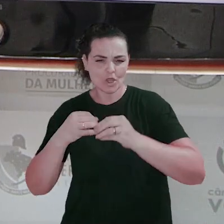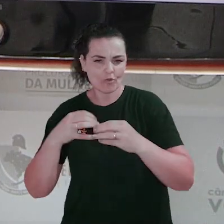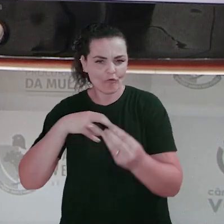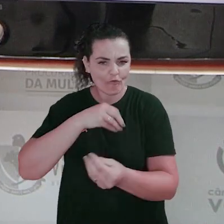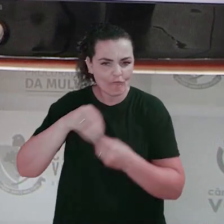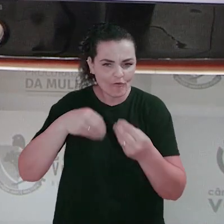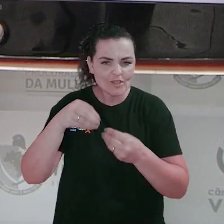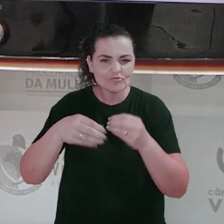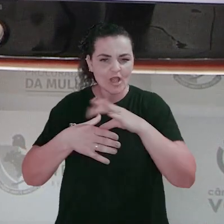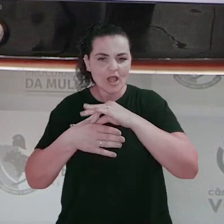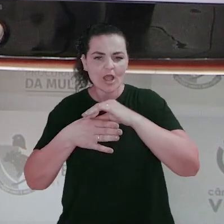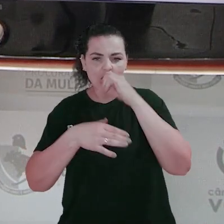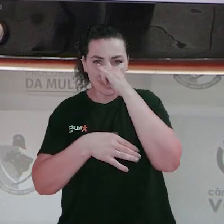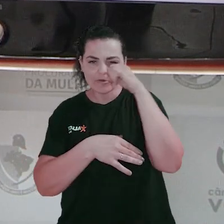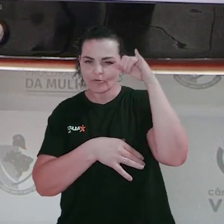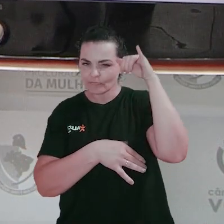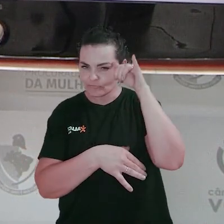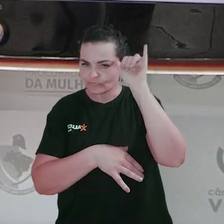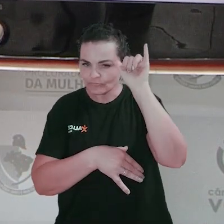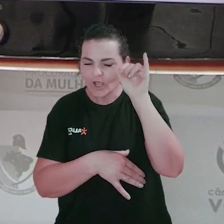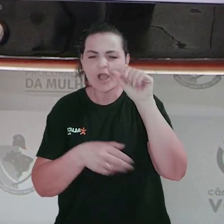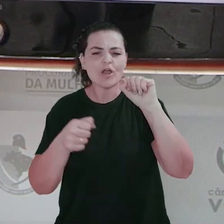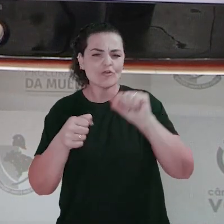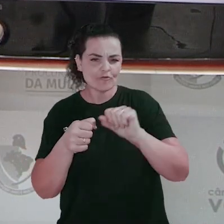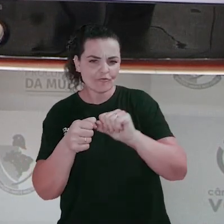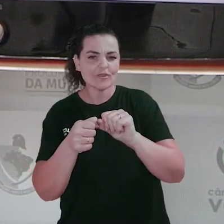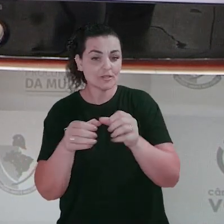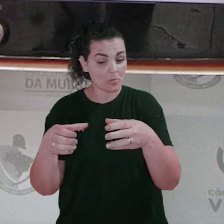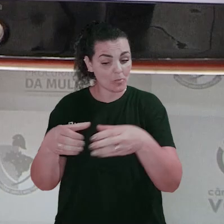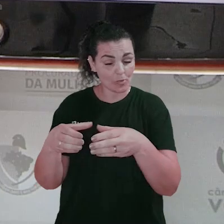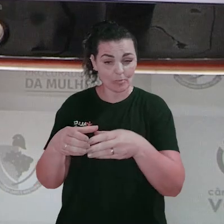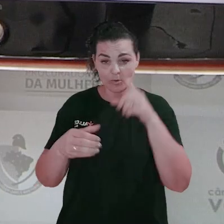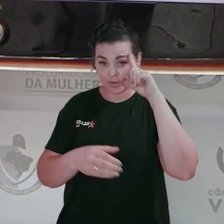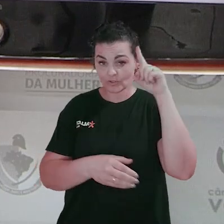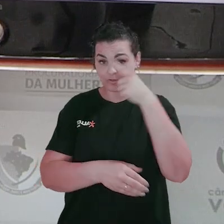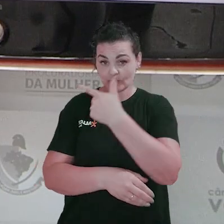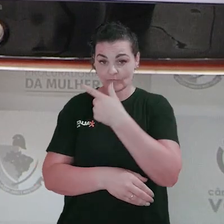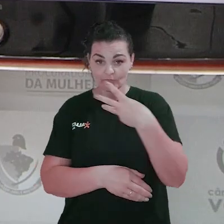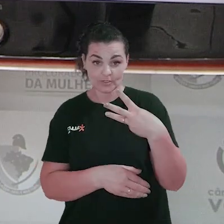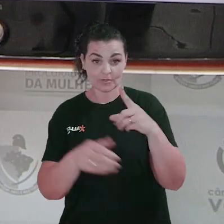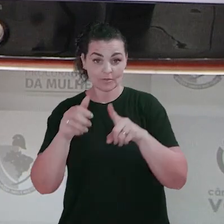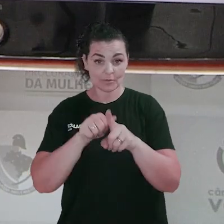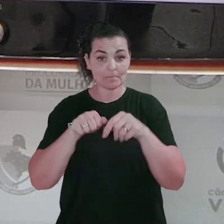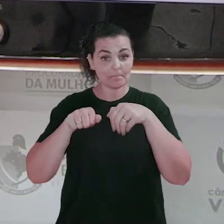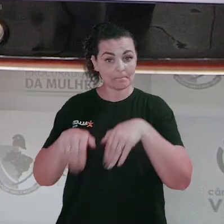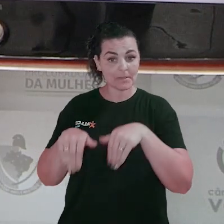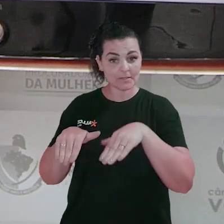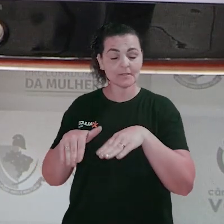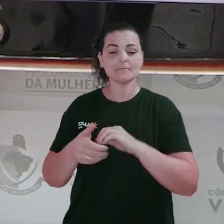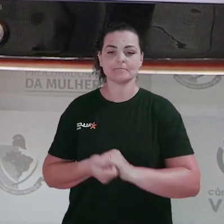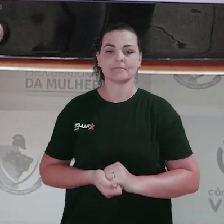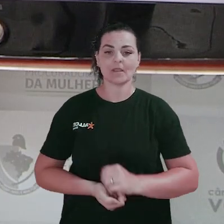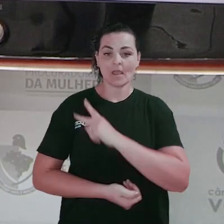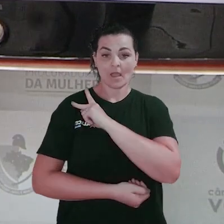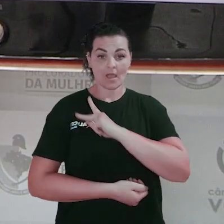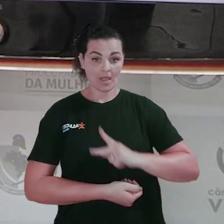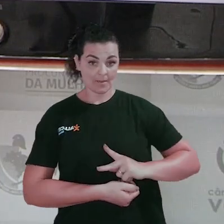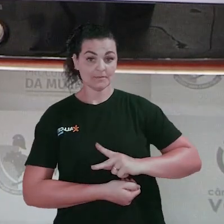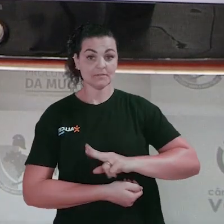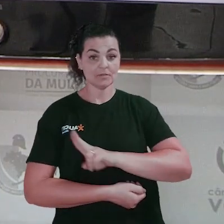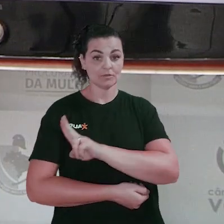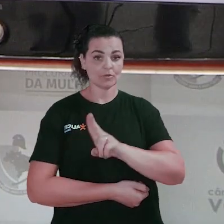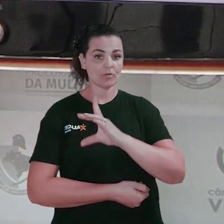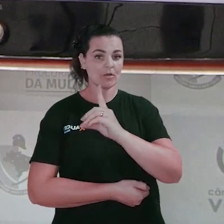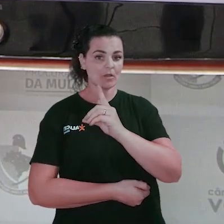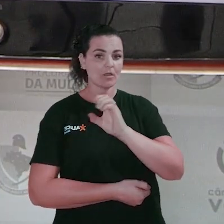primeira feijoada que será realizada pelo clube no próximo dia 23 de setembro. A presidente,